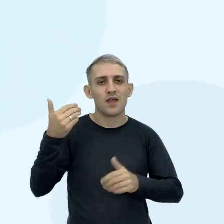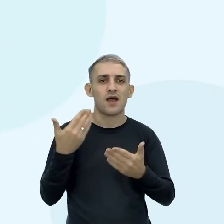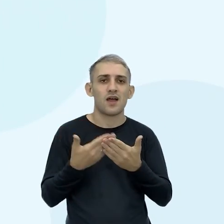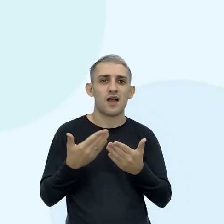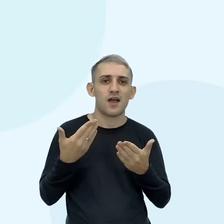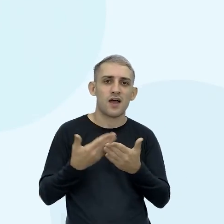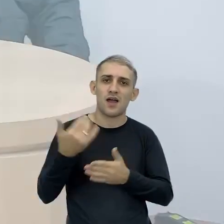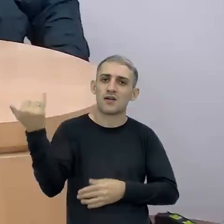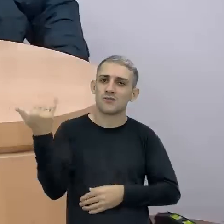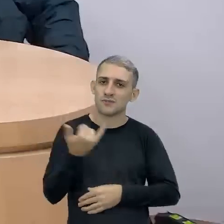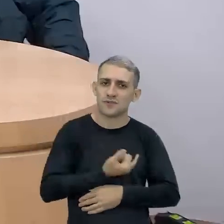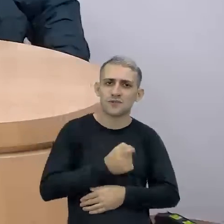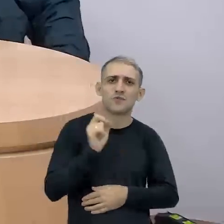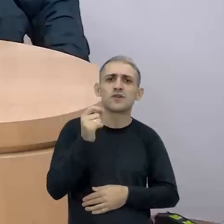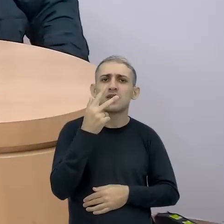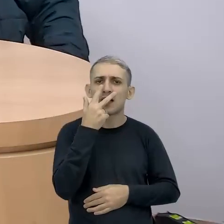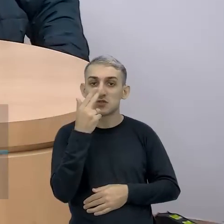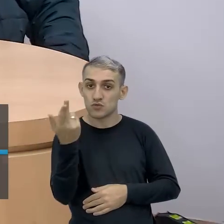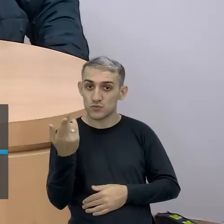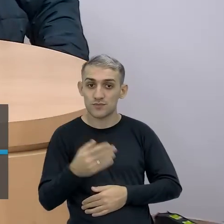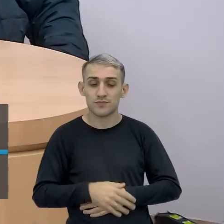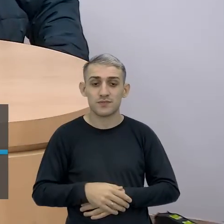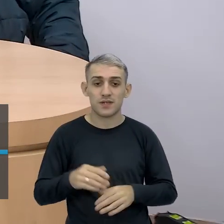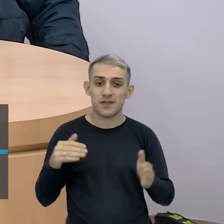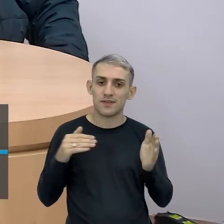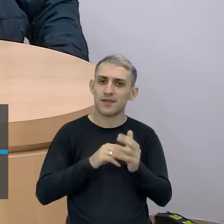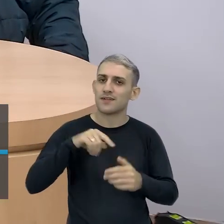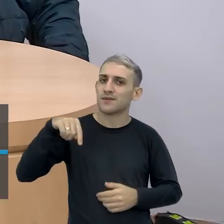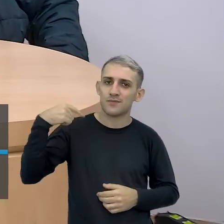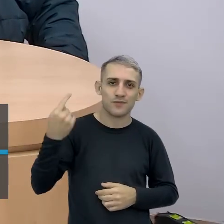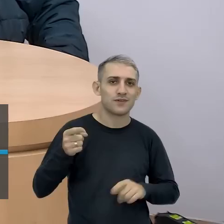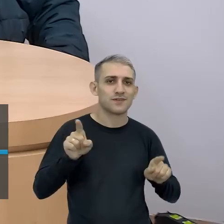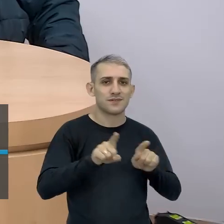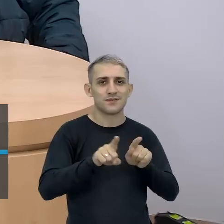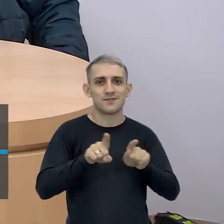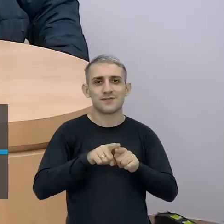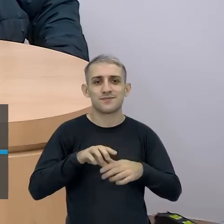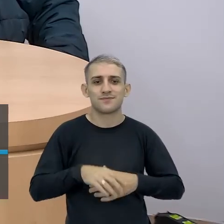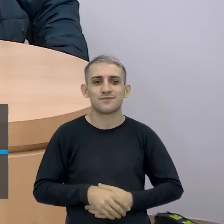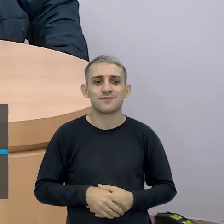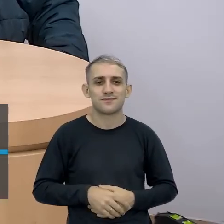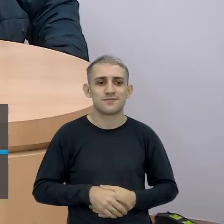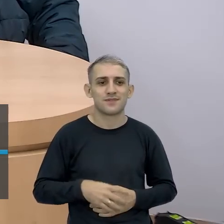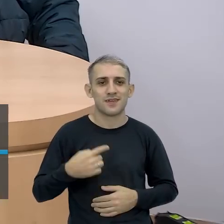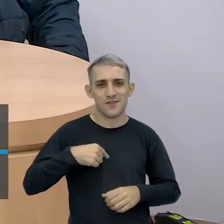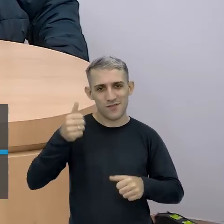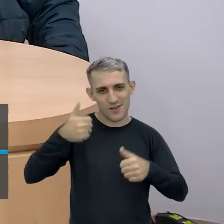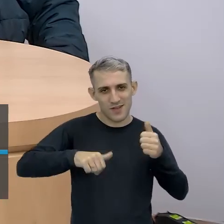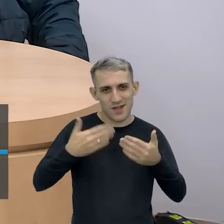aula, digam o que vocês acharam e até uma próxima, Egueiro. Eu vou avaliar a